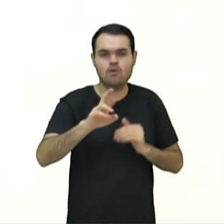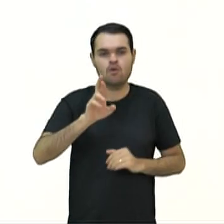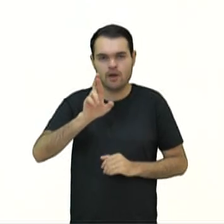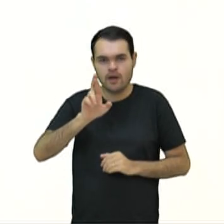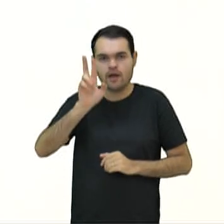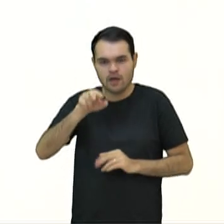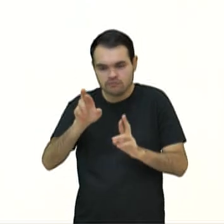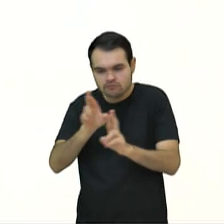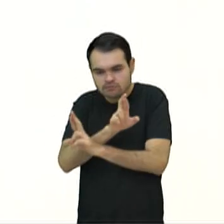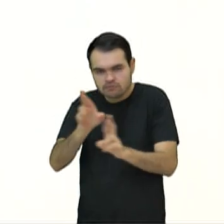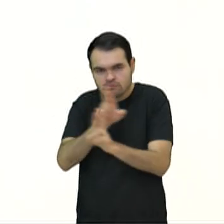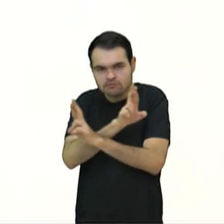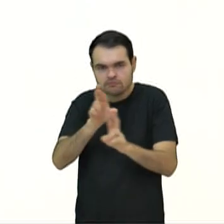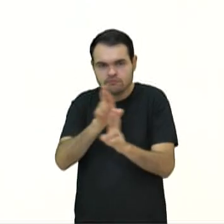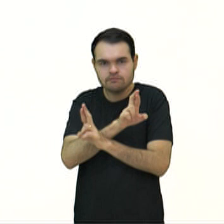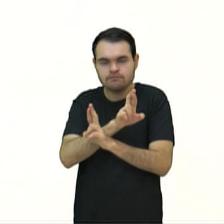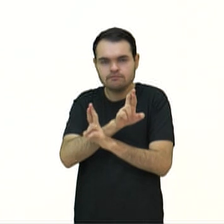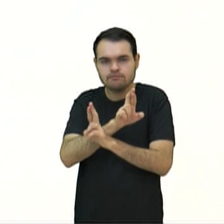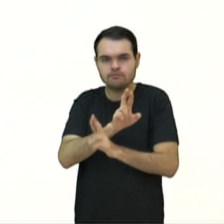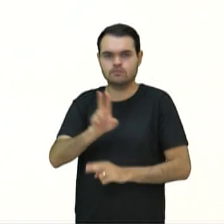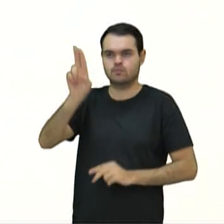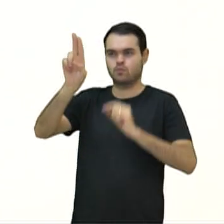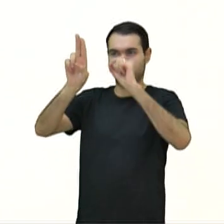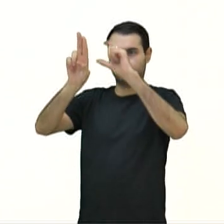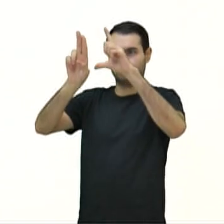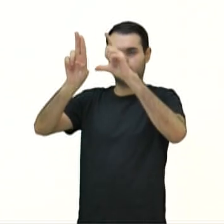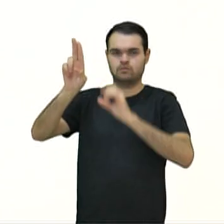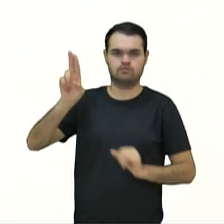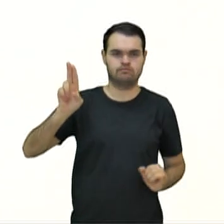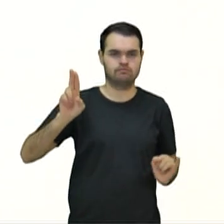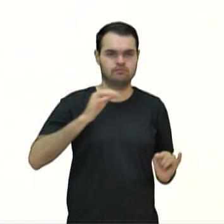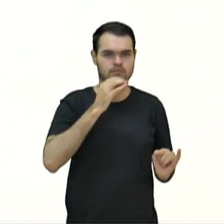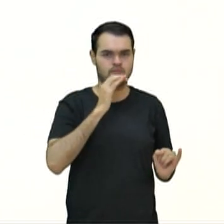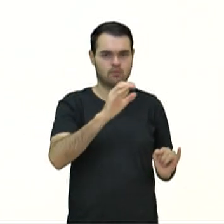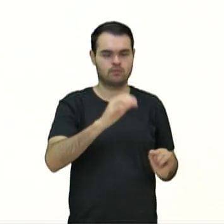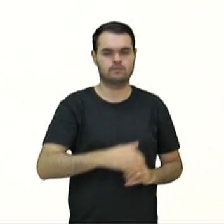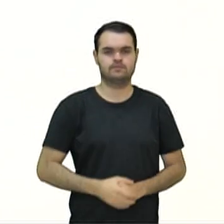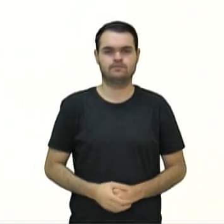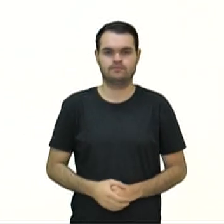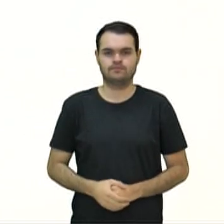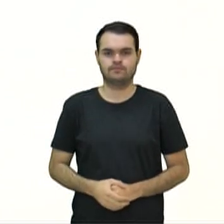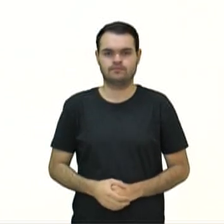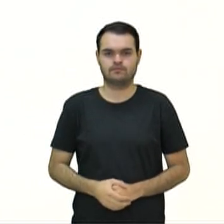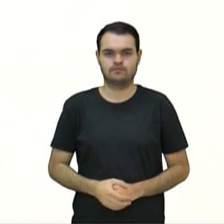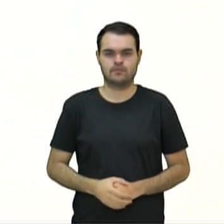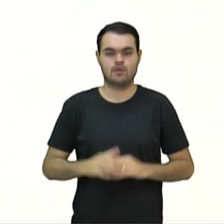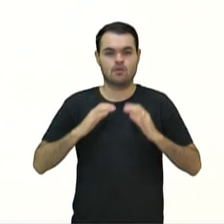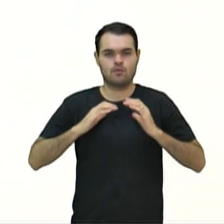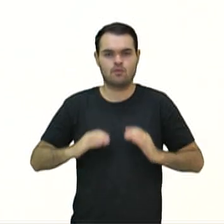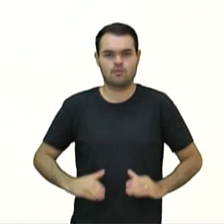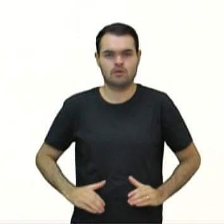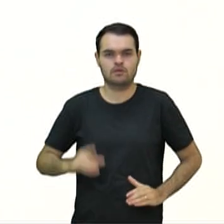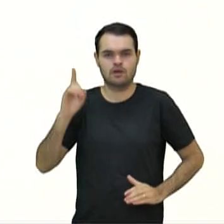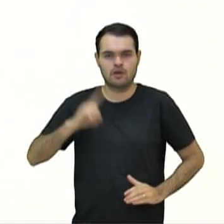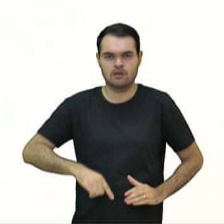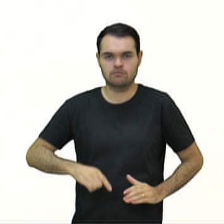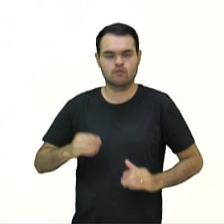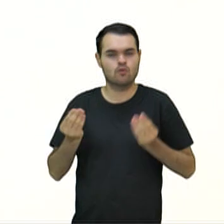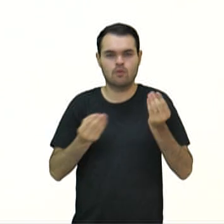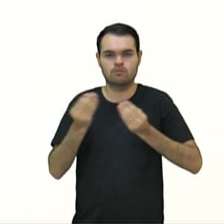a relação entre a tensão e a corrente elétrica, e ele se comporta como um